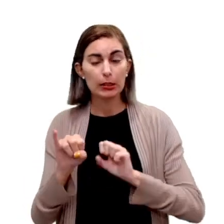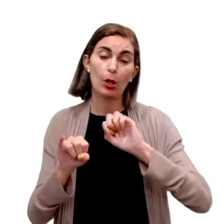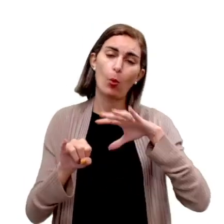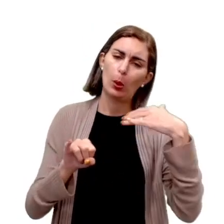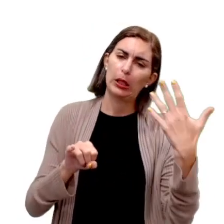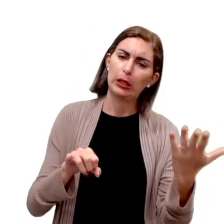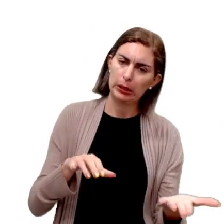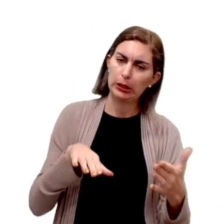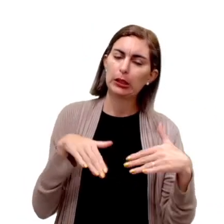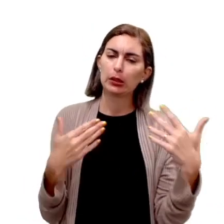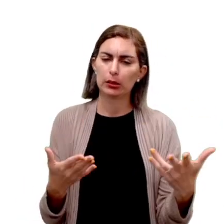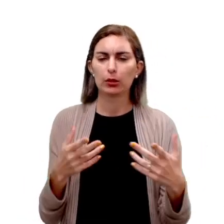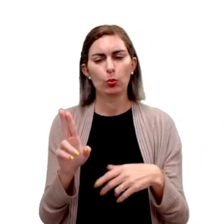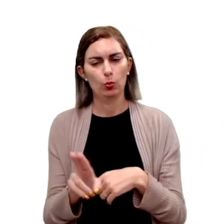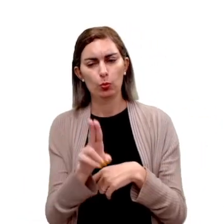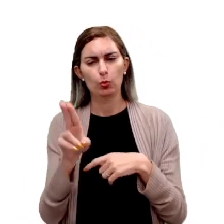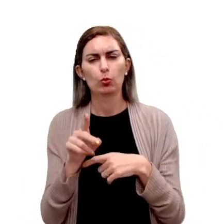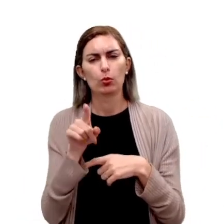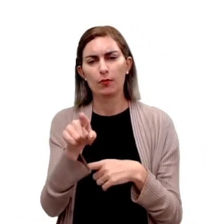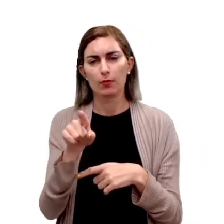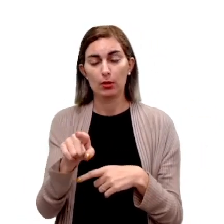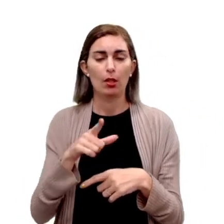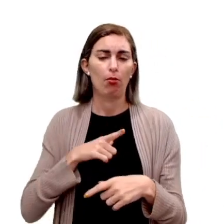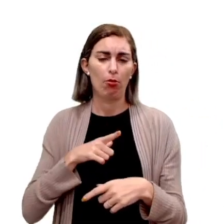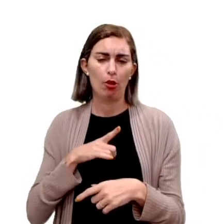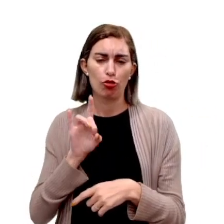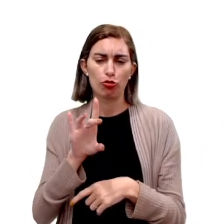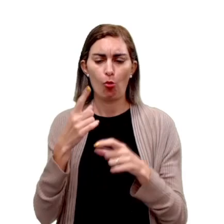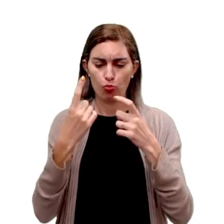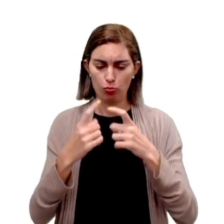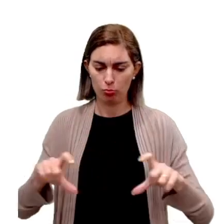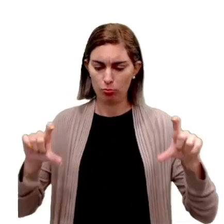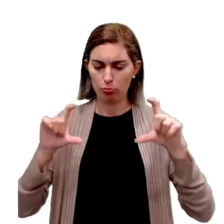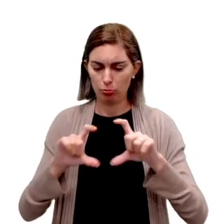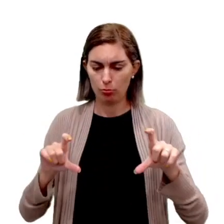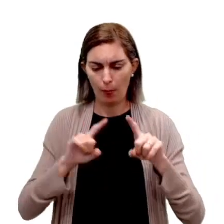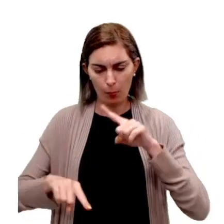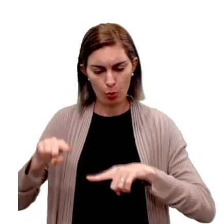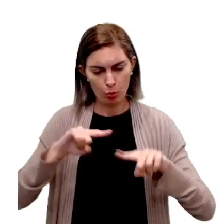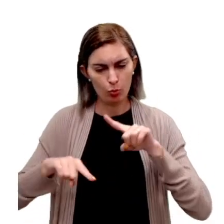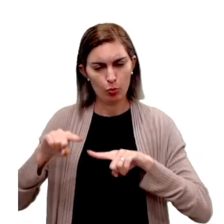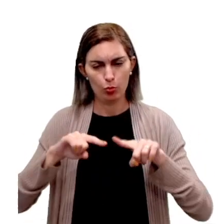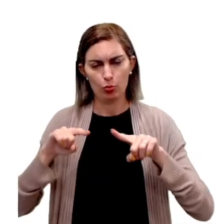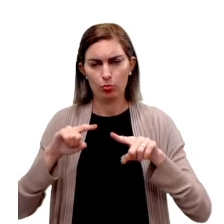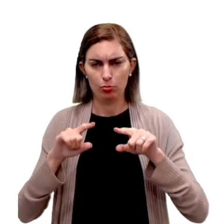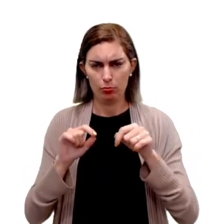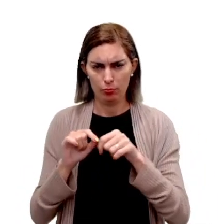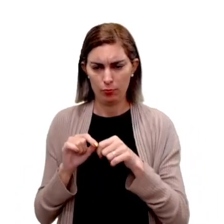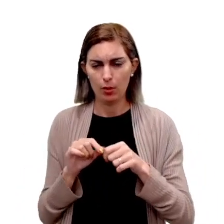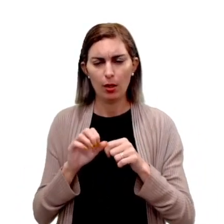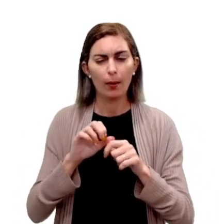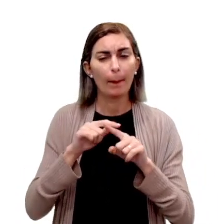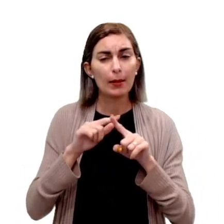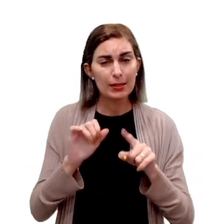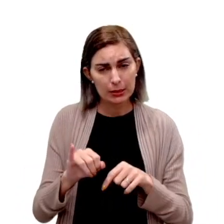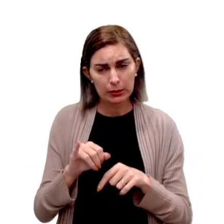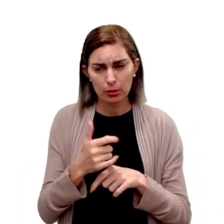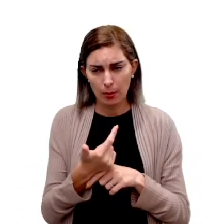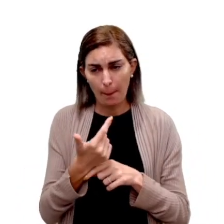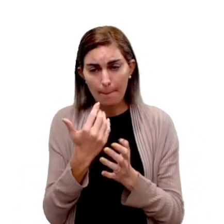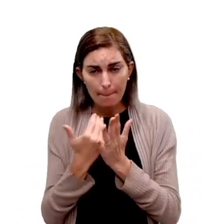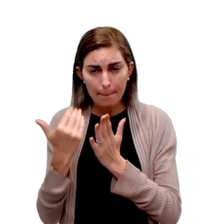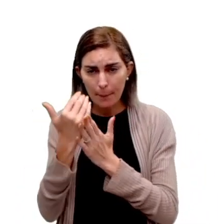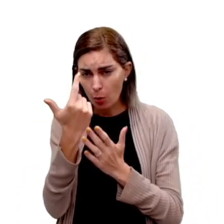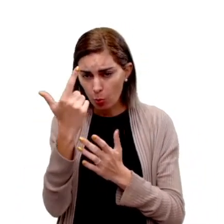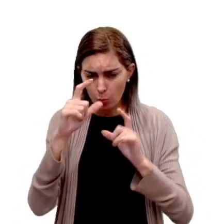então. Ela é útil quando você tem apenas um bloco de comandos para executar. No entanto, se houver mais